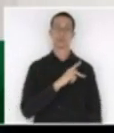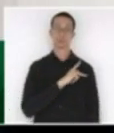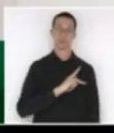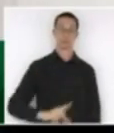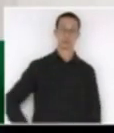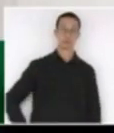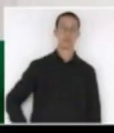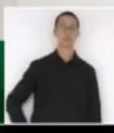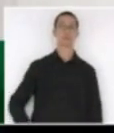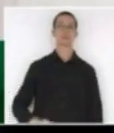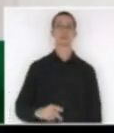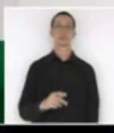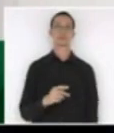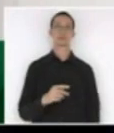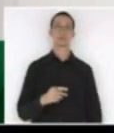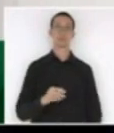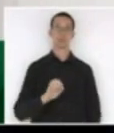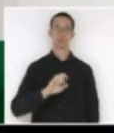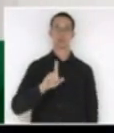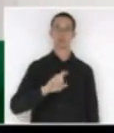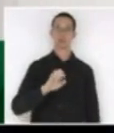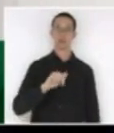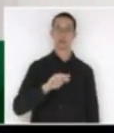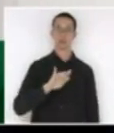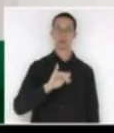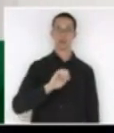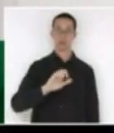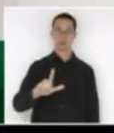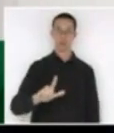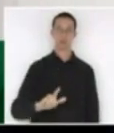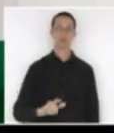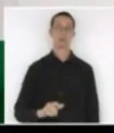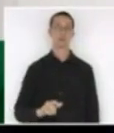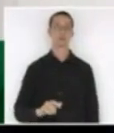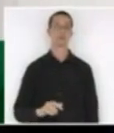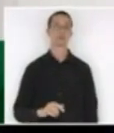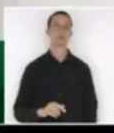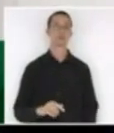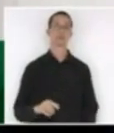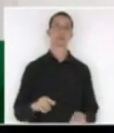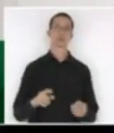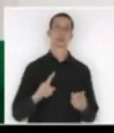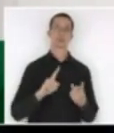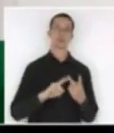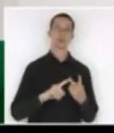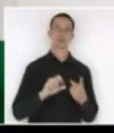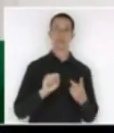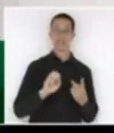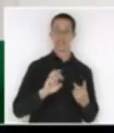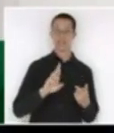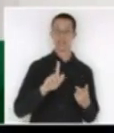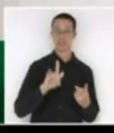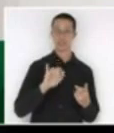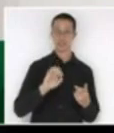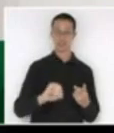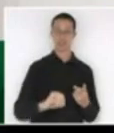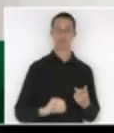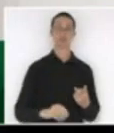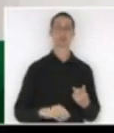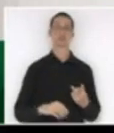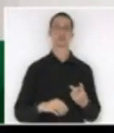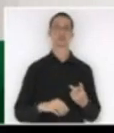Ezequiel Machado. Primeiro vice-presidente, nosso amigo Sérgio Melfior, da cidade de Joinville. E